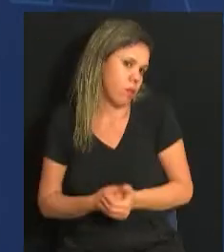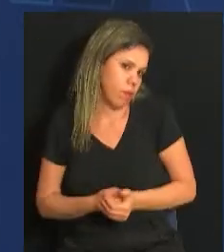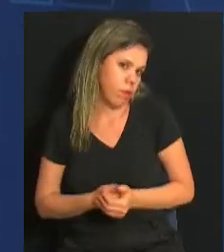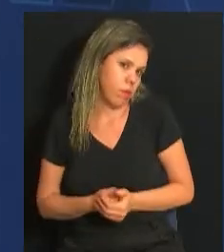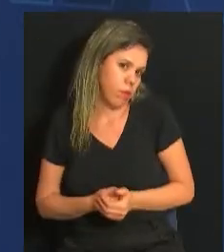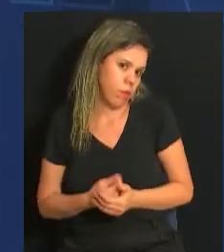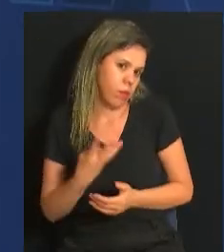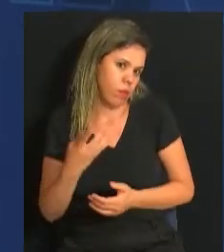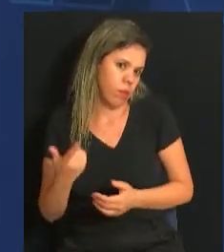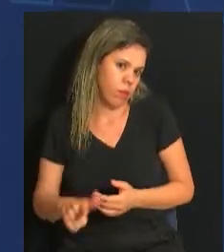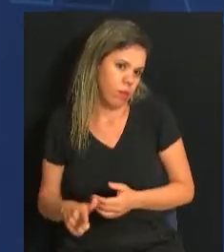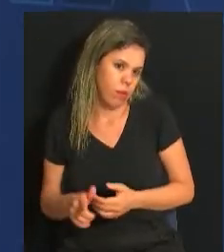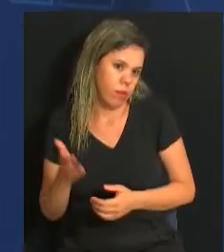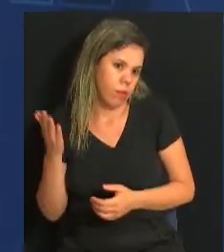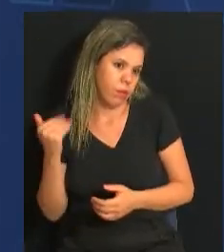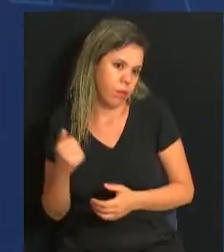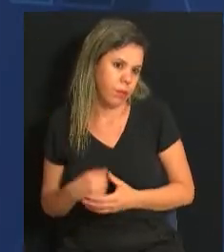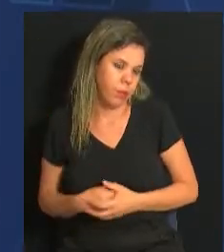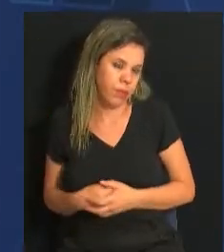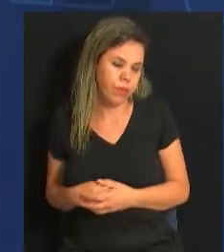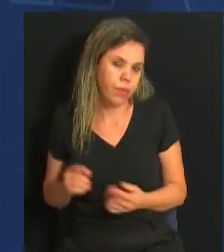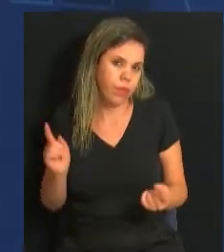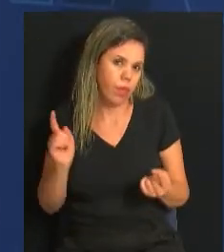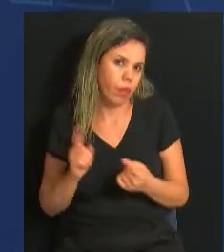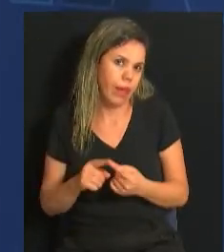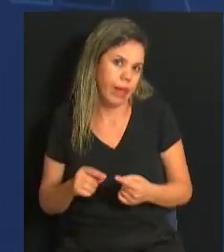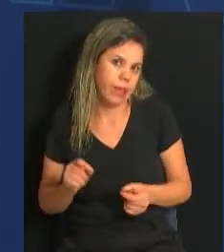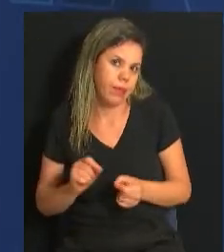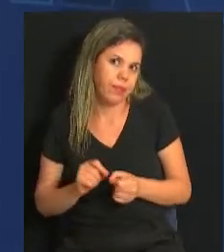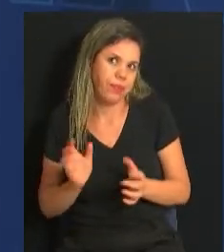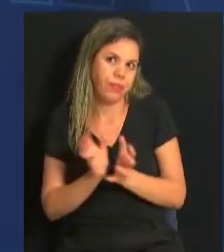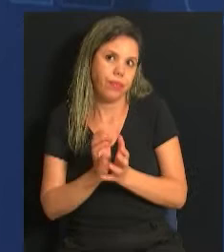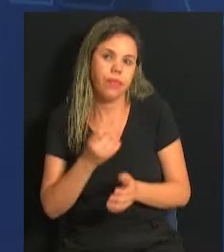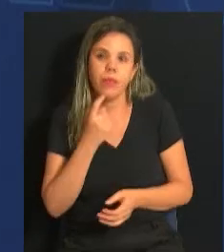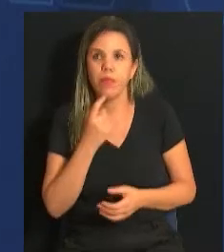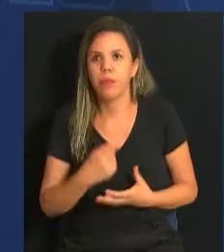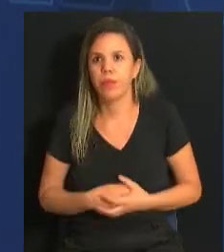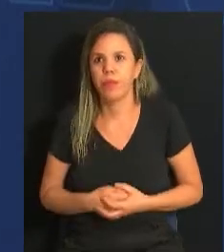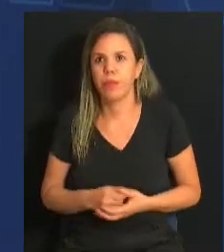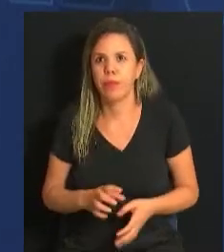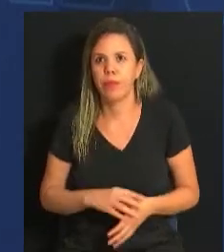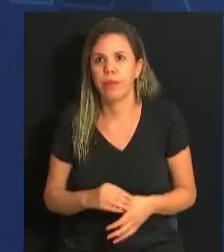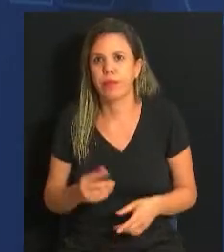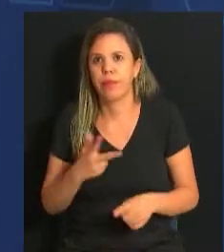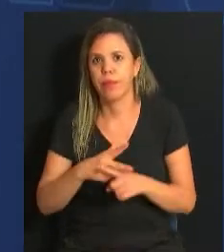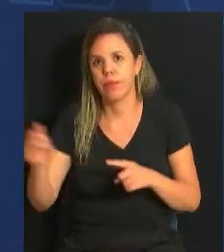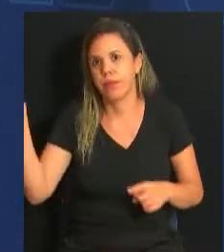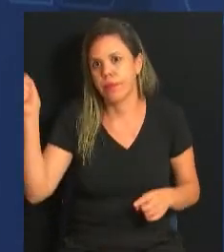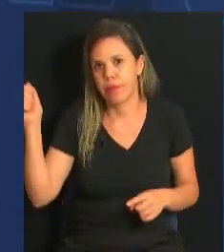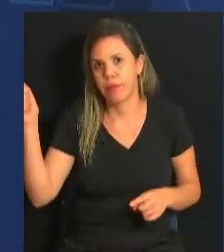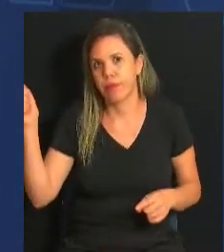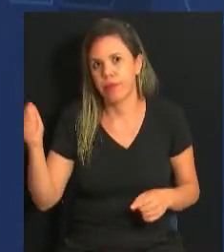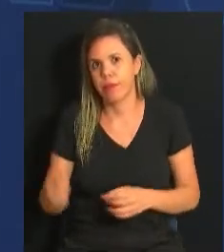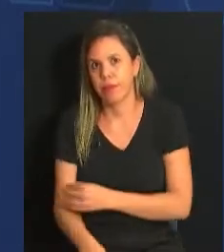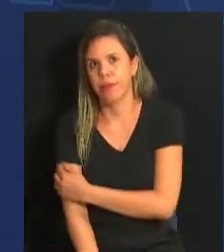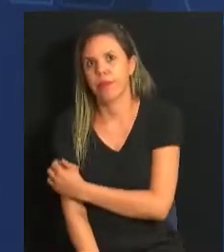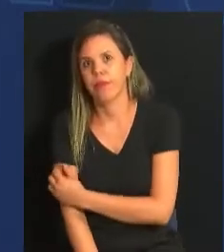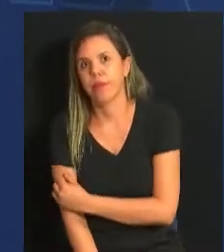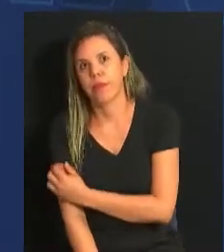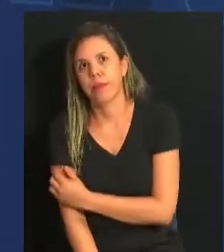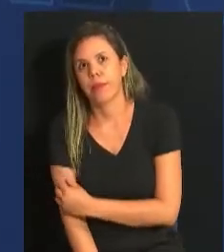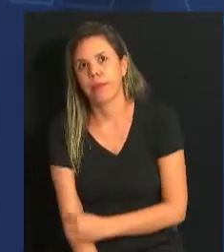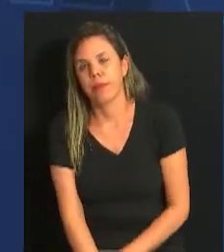dessas quartas de final a gente sabe que é um objetivo para as equipes aqui de campinas conquistarem as tá classificação